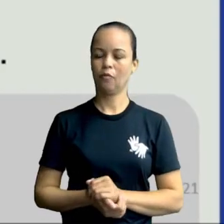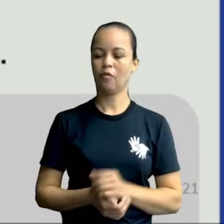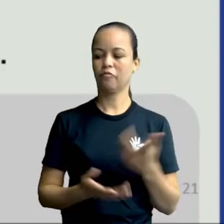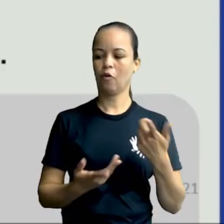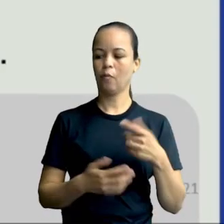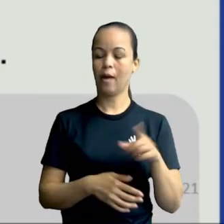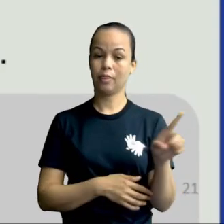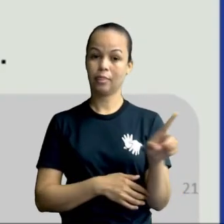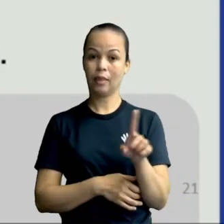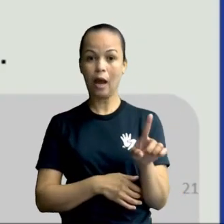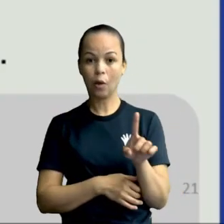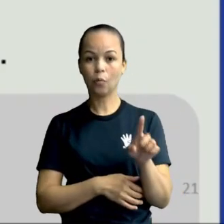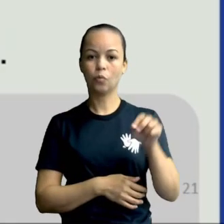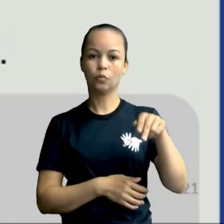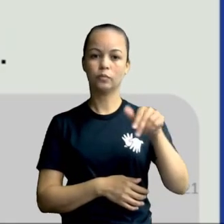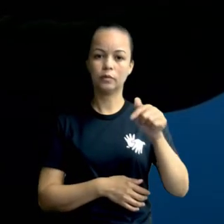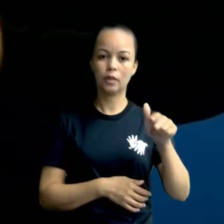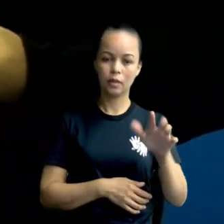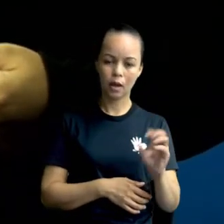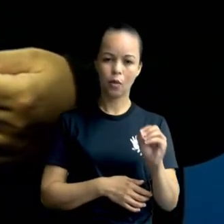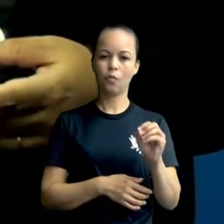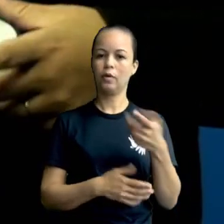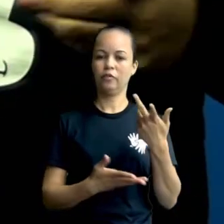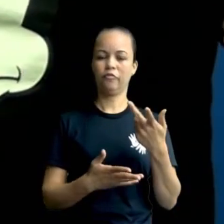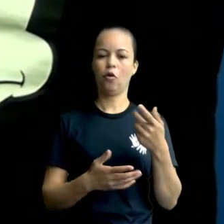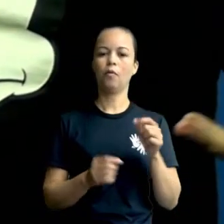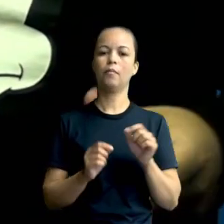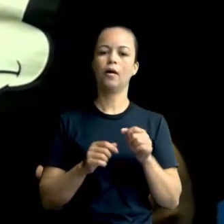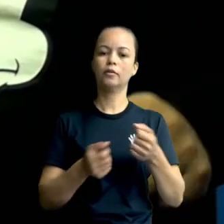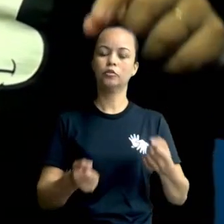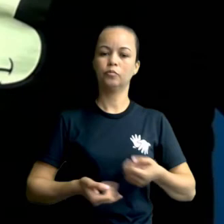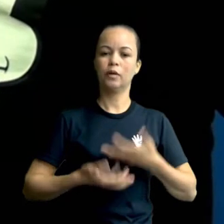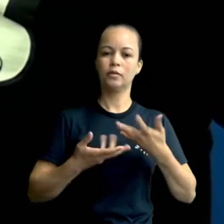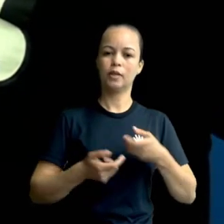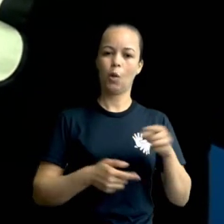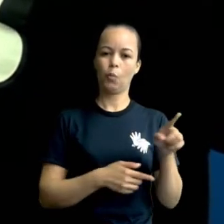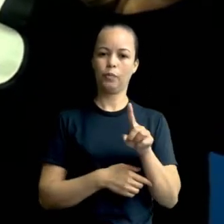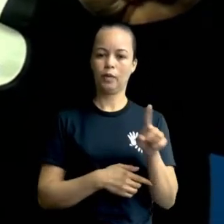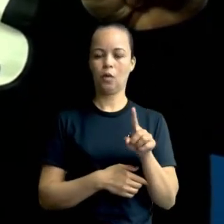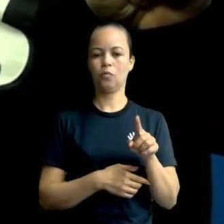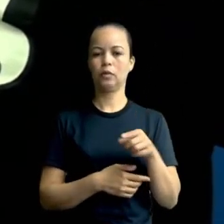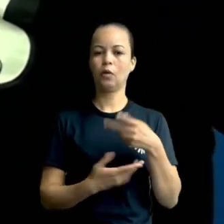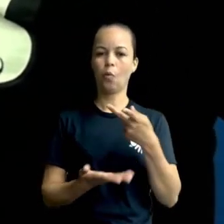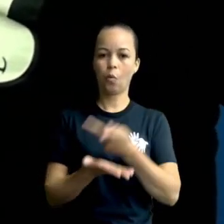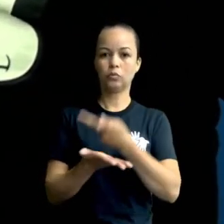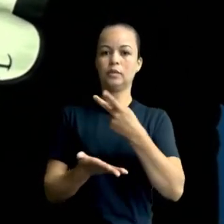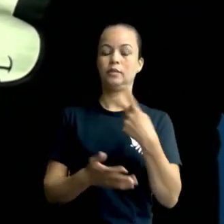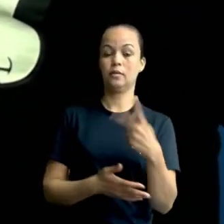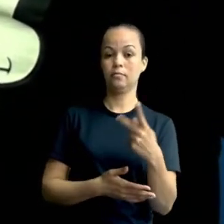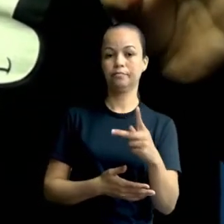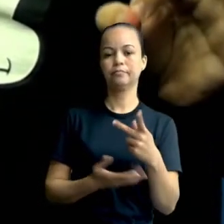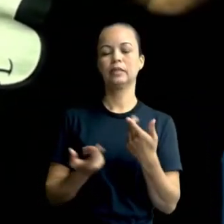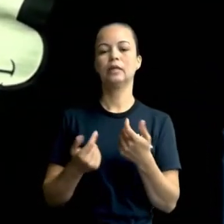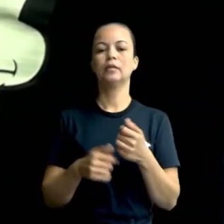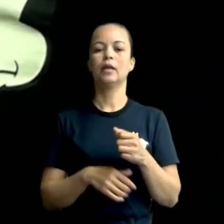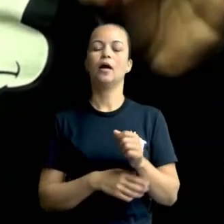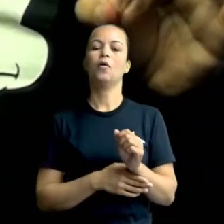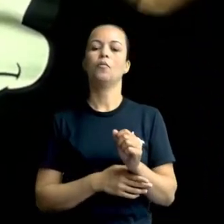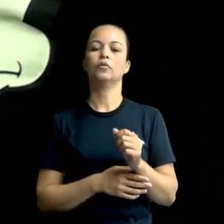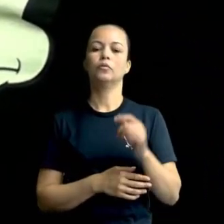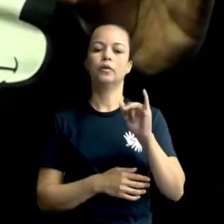forma negativa, né? Estou expressando essa ordem de forma negativa. Quando acontecer esse fato, será o